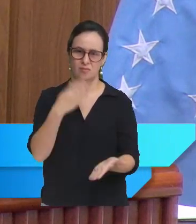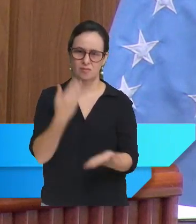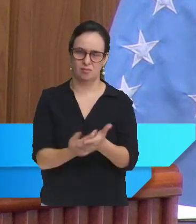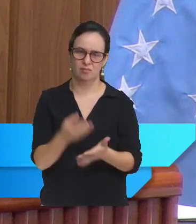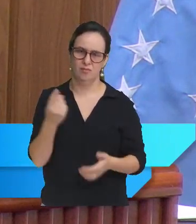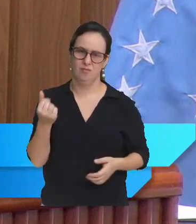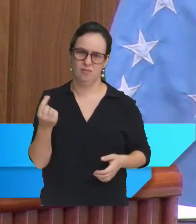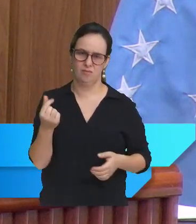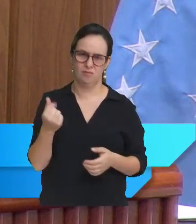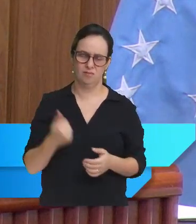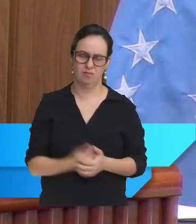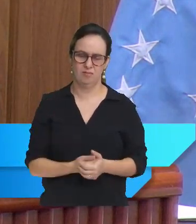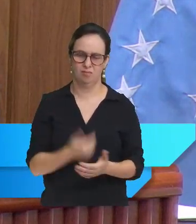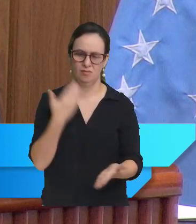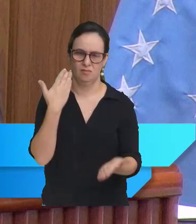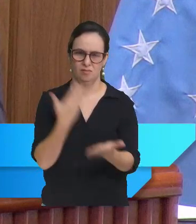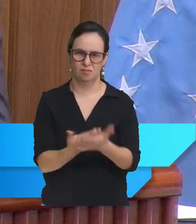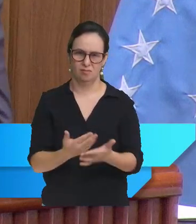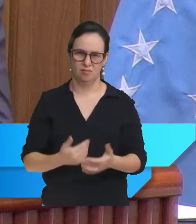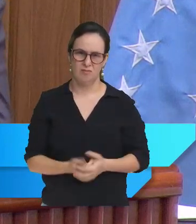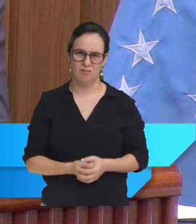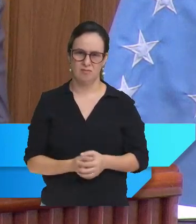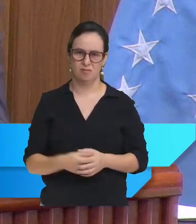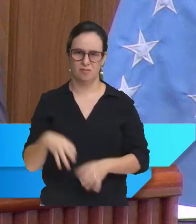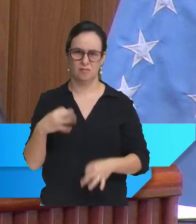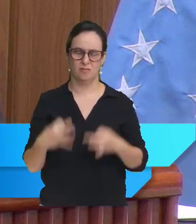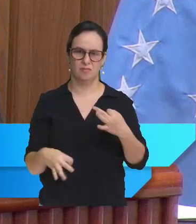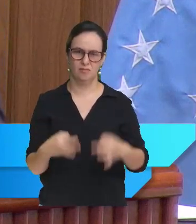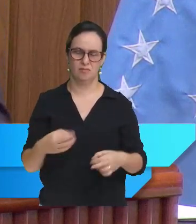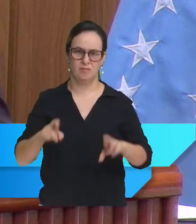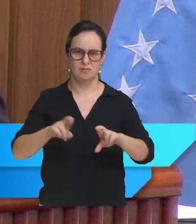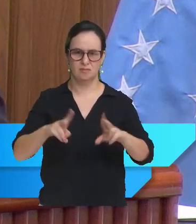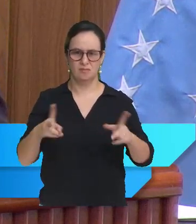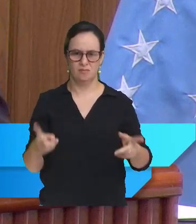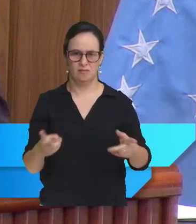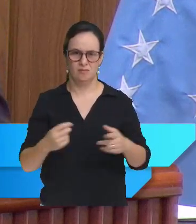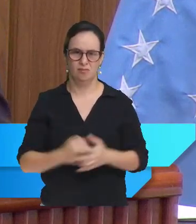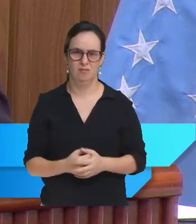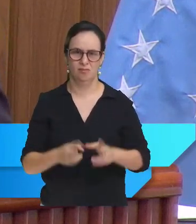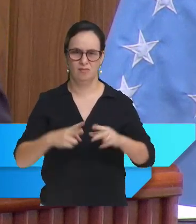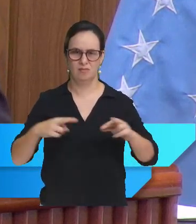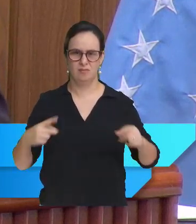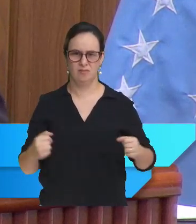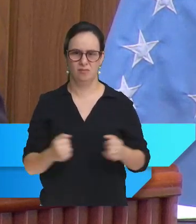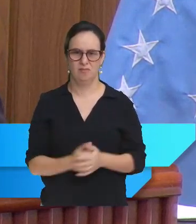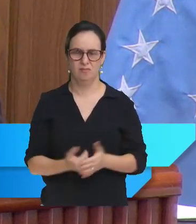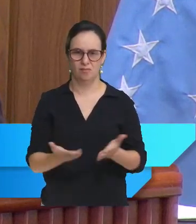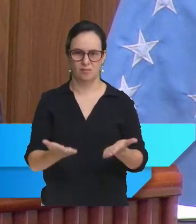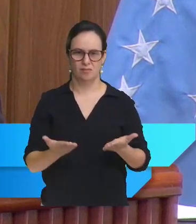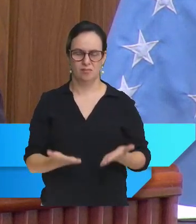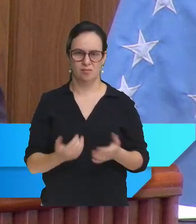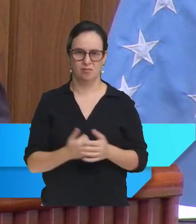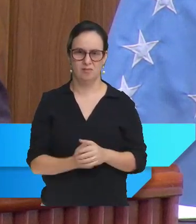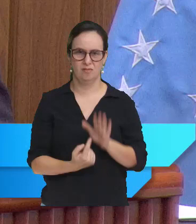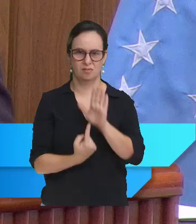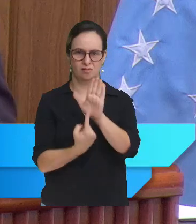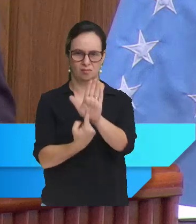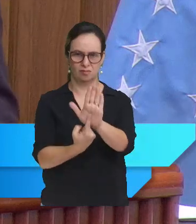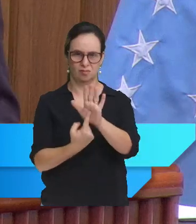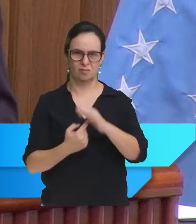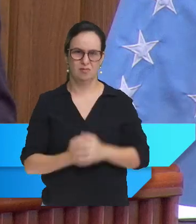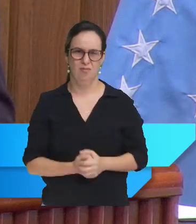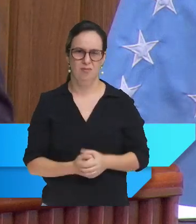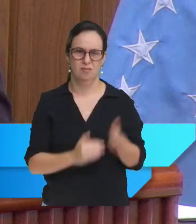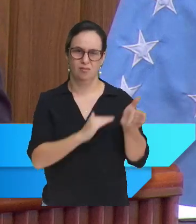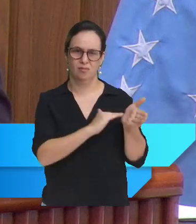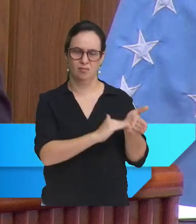que vem perdendo, na justiça, diversas batalhas que poderiam ser ganhas caso a gente tivesse uma representação decente. Uma